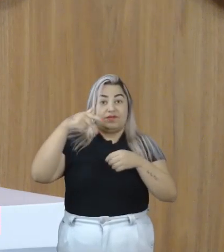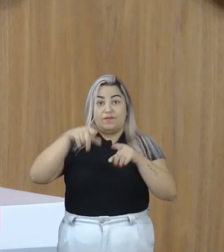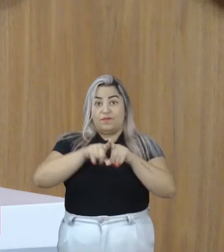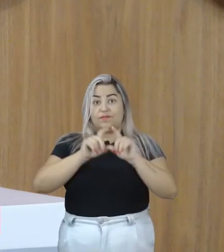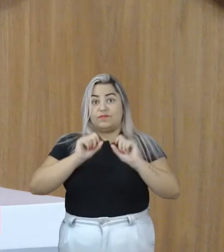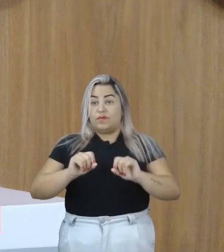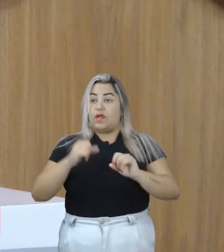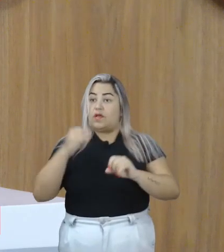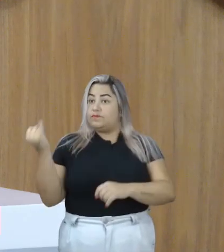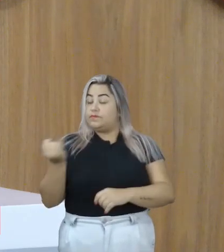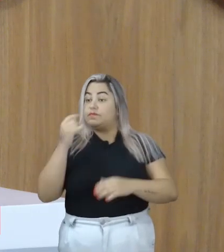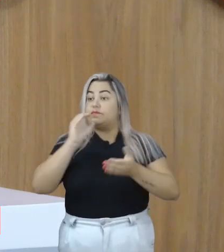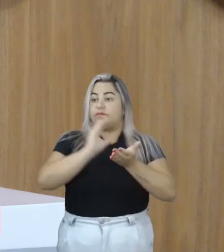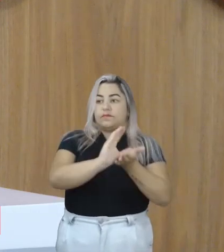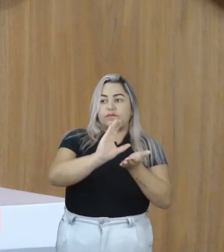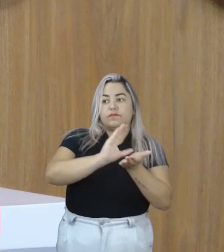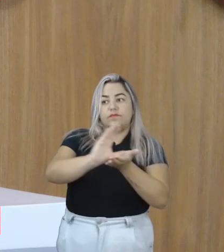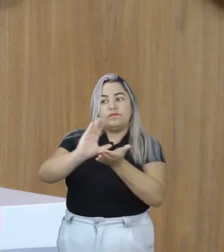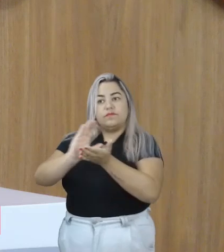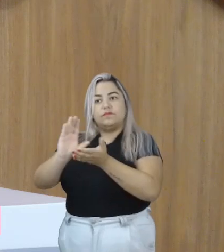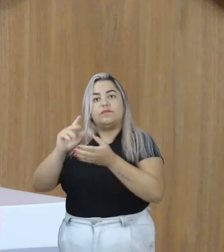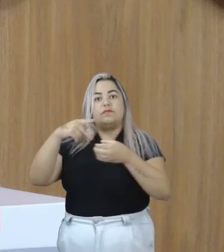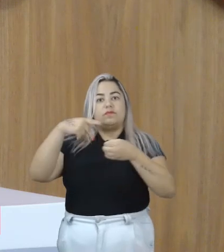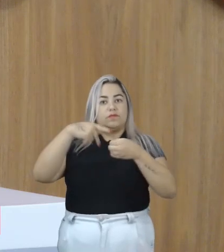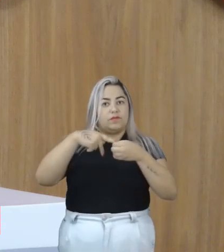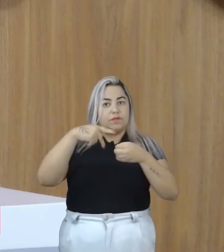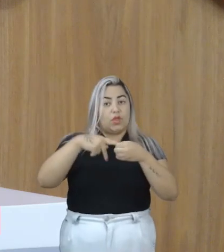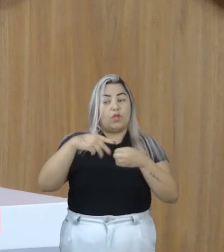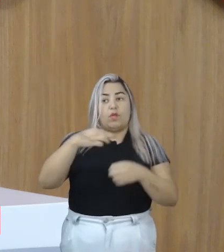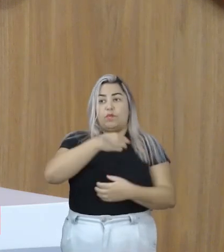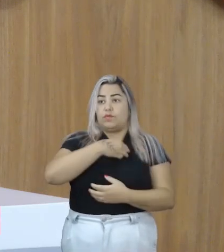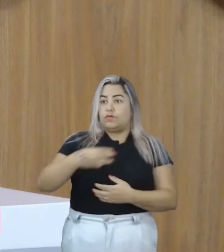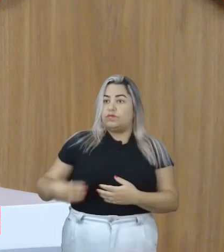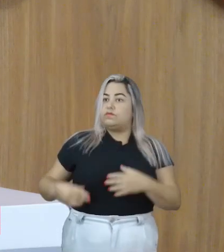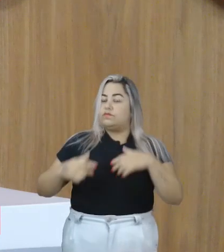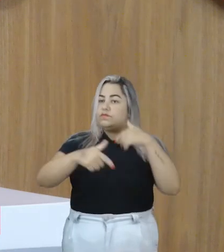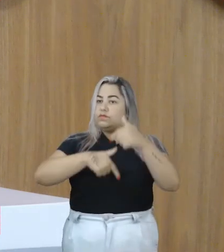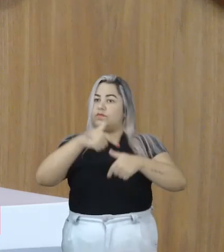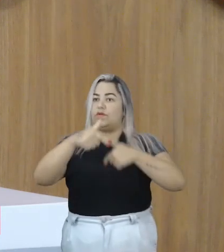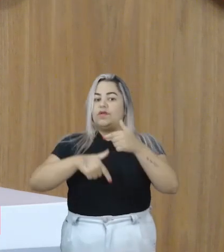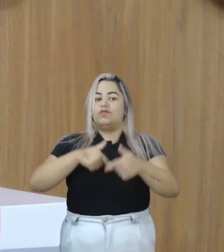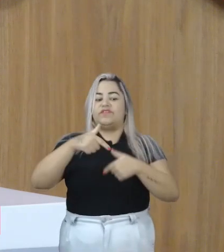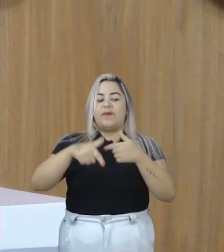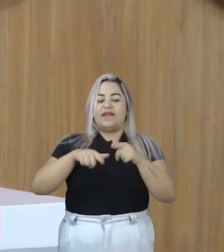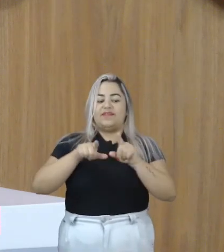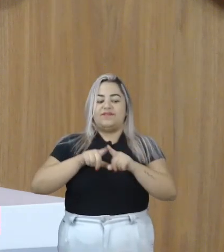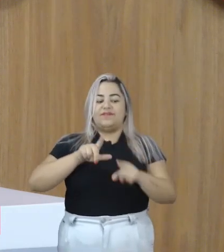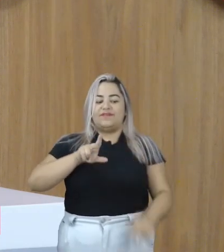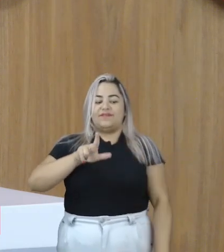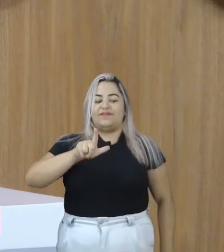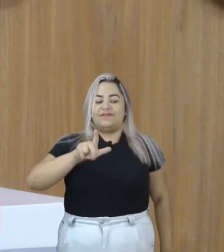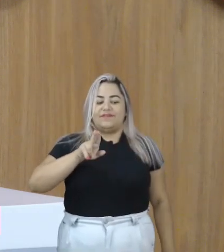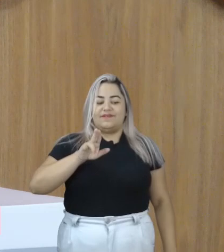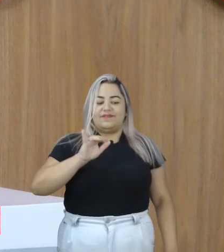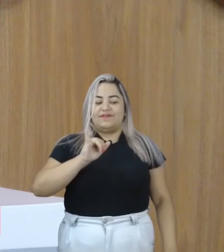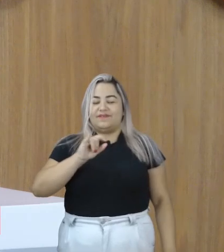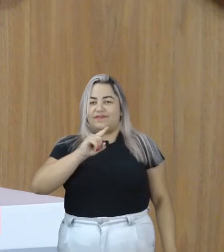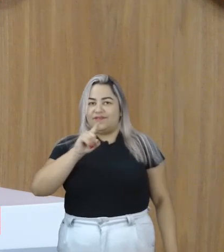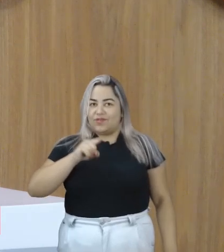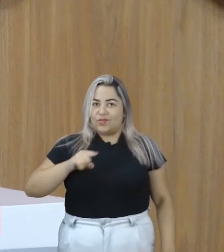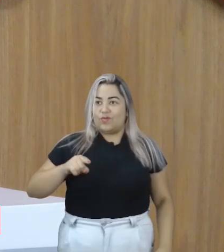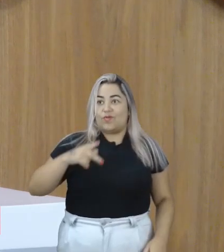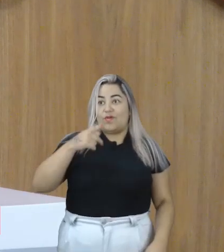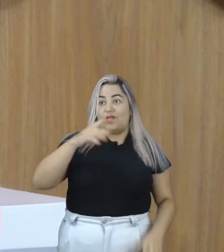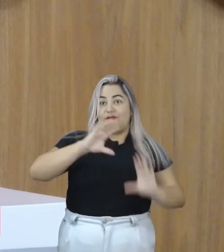dos investimentos na Petrobras. E o ministro do Trabalho e Emprego, Luiz Marinho, fala sobre a Conferência Eleitoral do